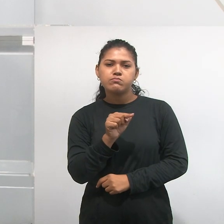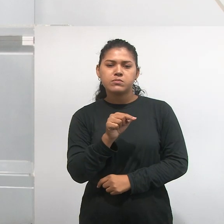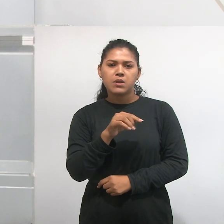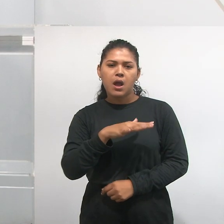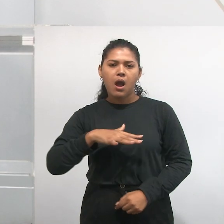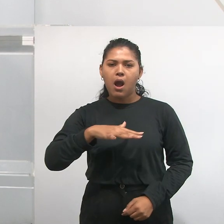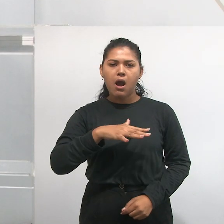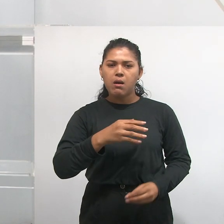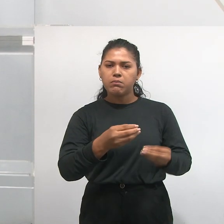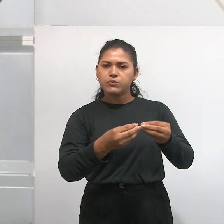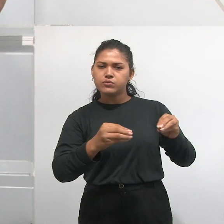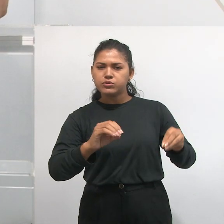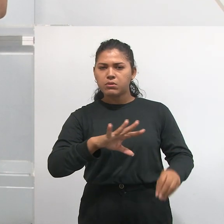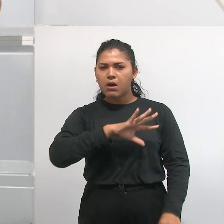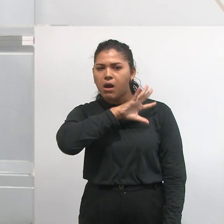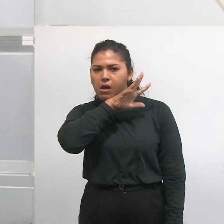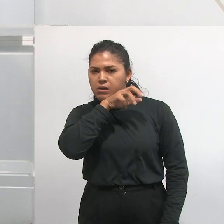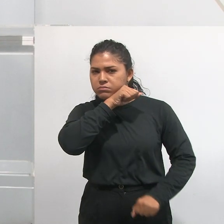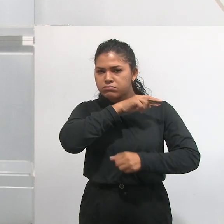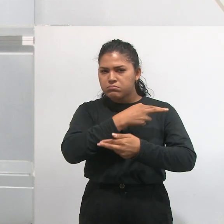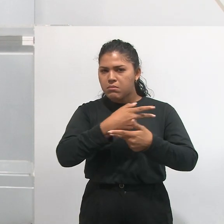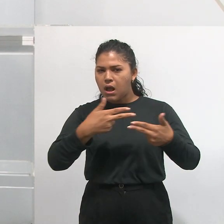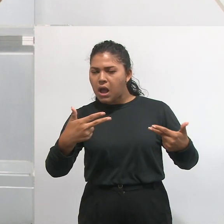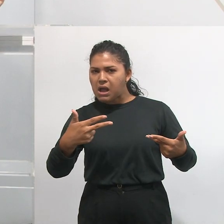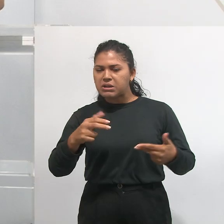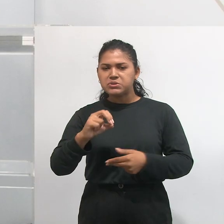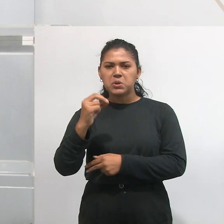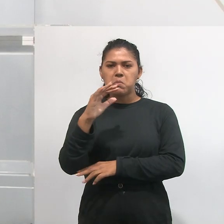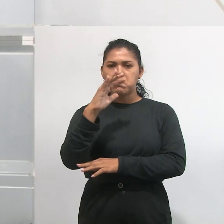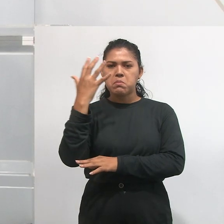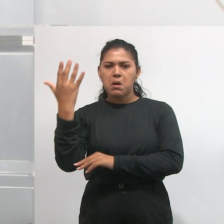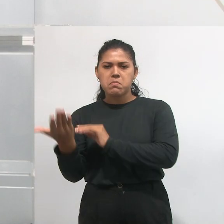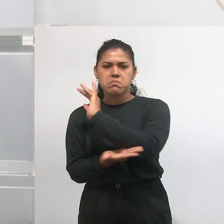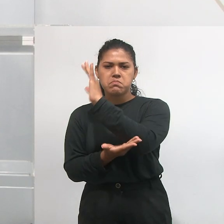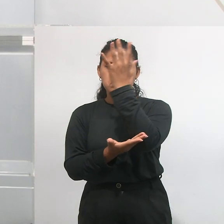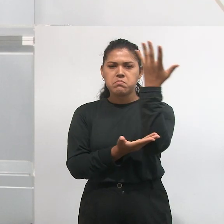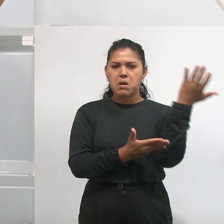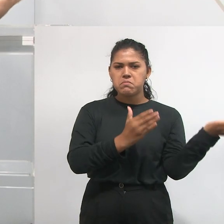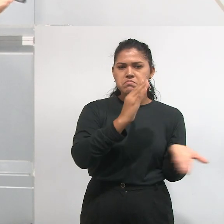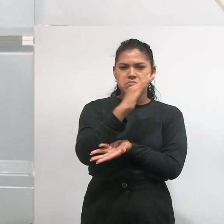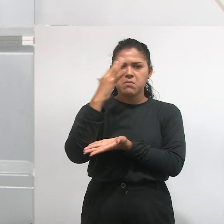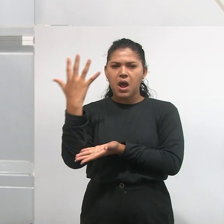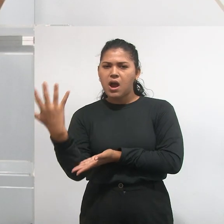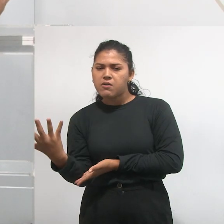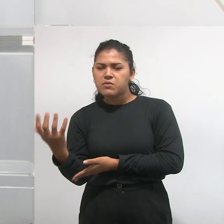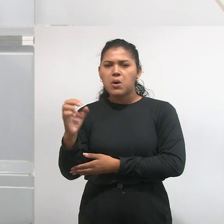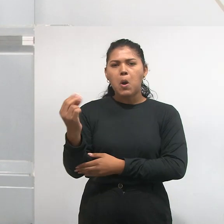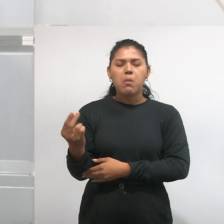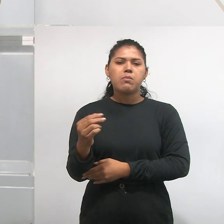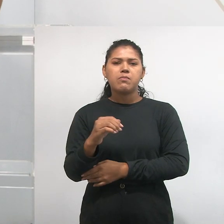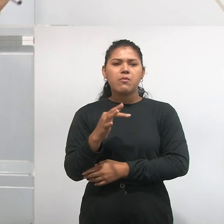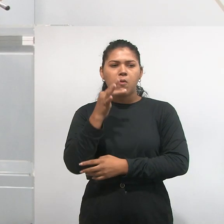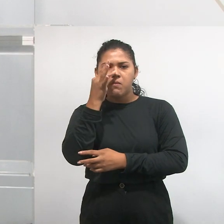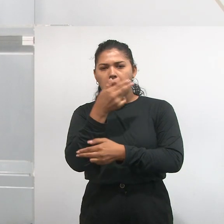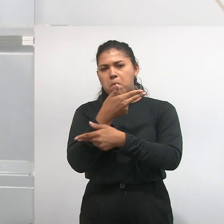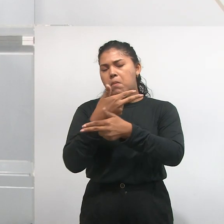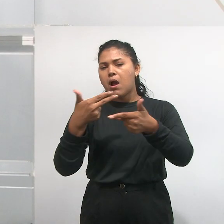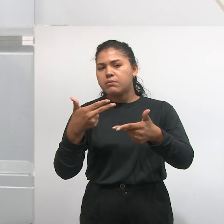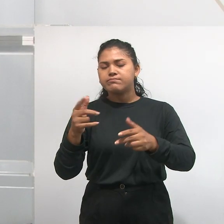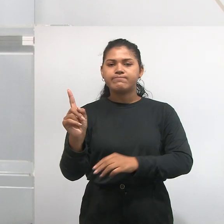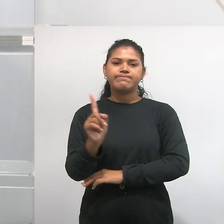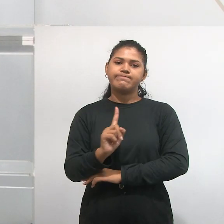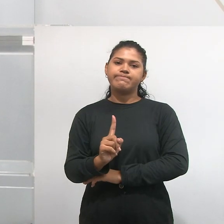prejudicando animais, desmatando, acabando com espécies de animais, de plantas.